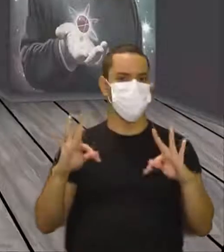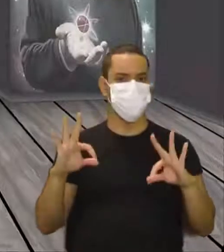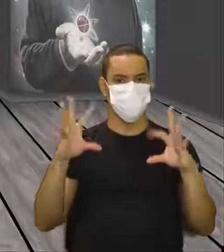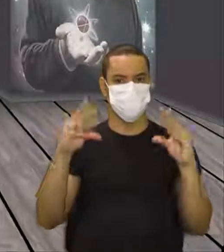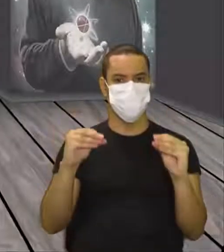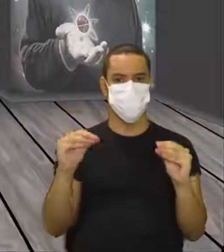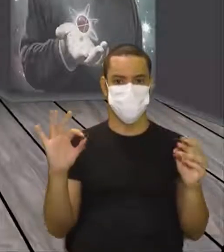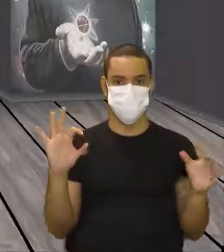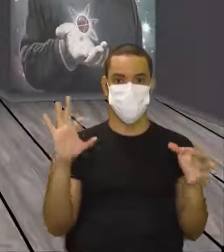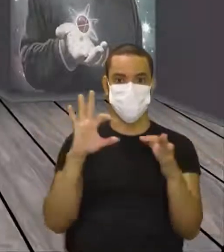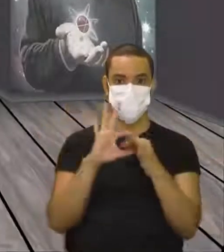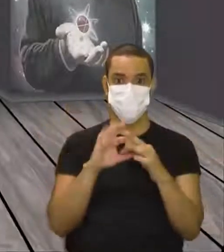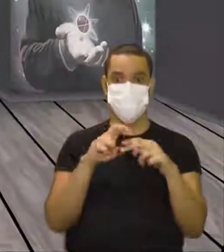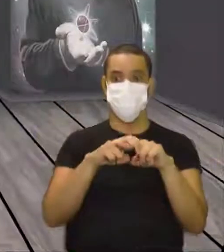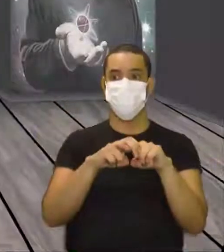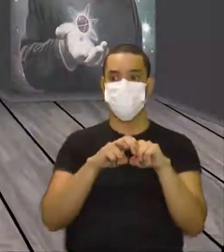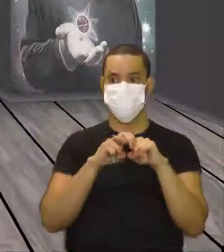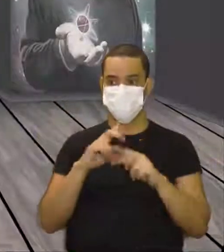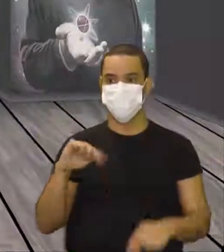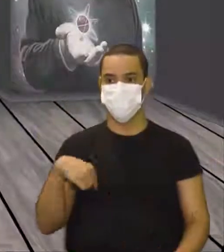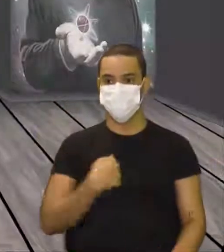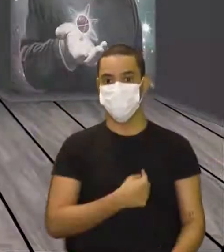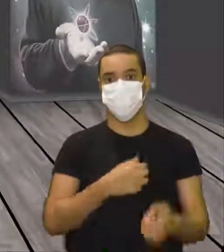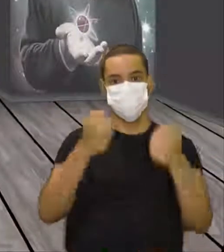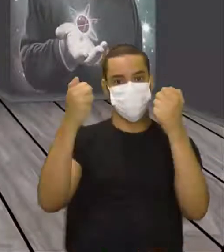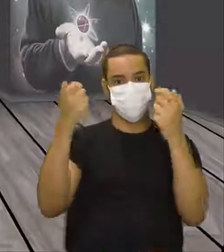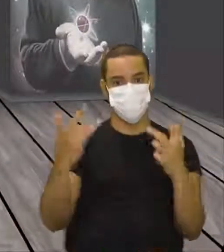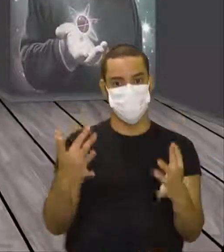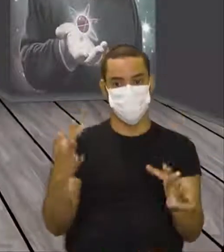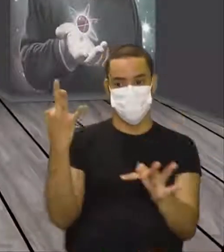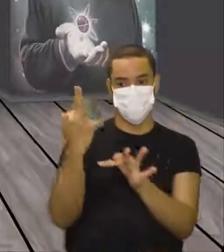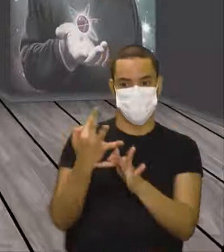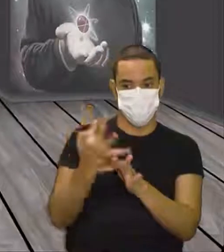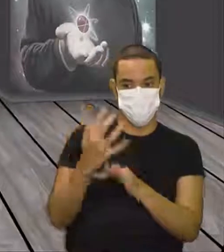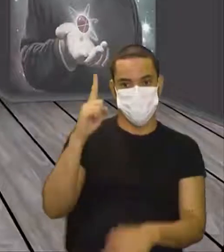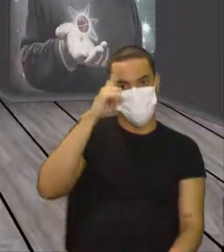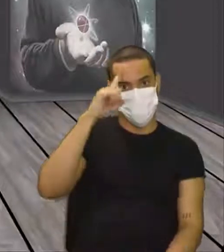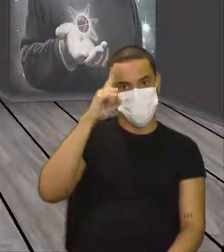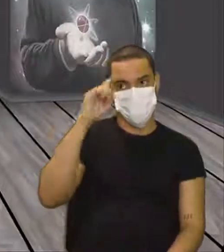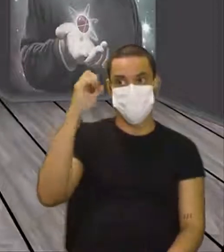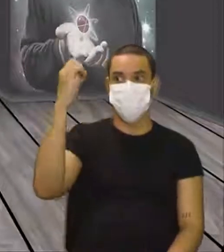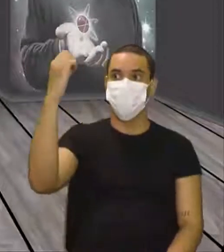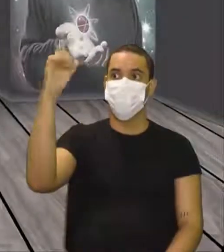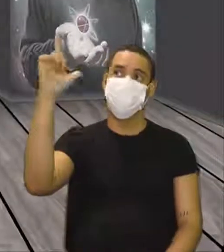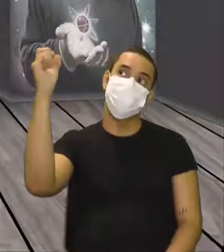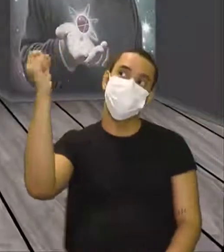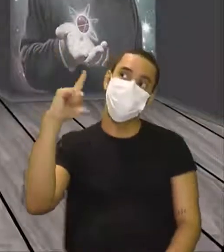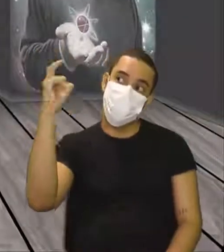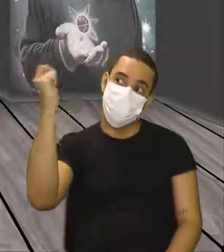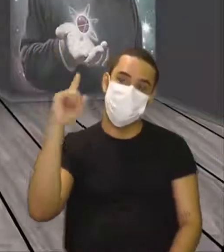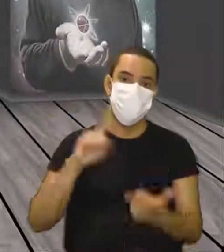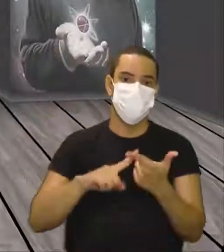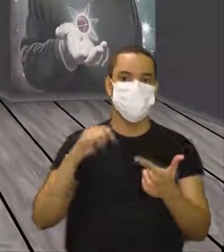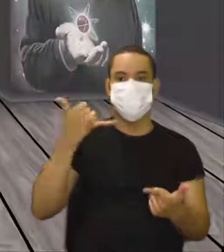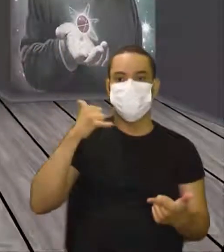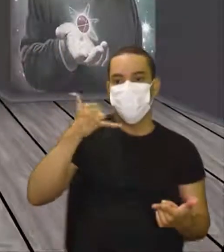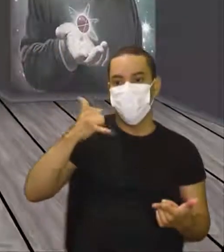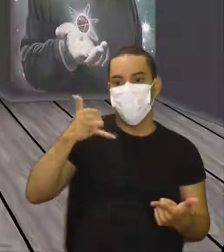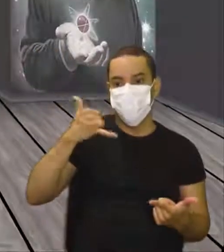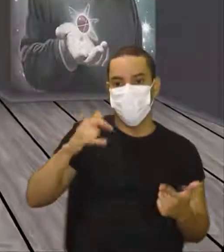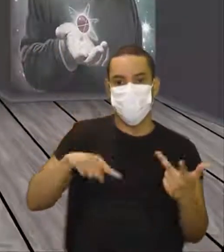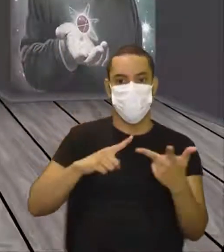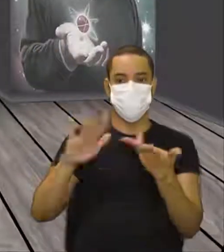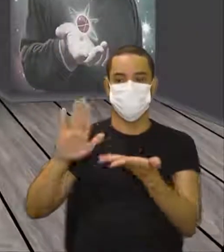relacionado. Então, por isso que nós falamos que a física está no seu dia a dia. A luz do sol, o seu celular tocando, você